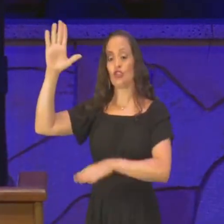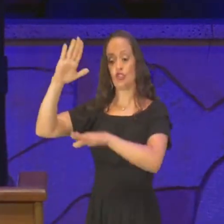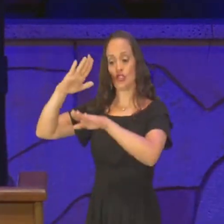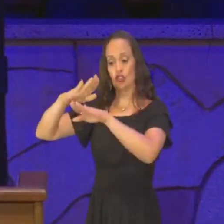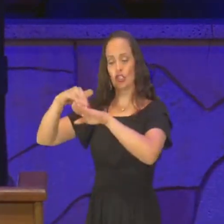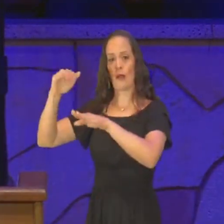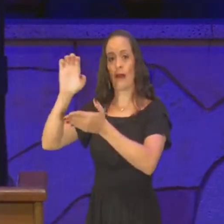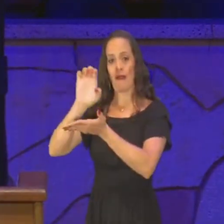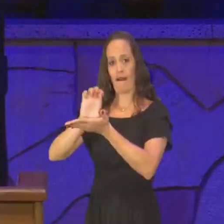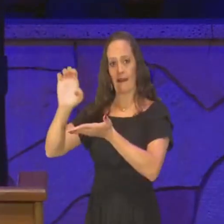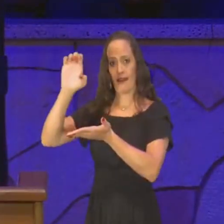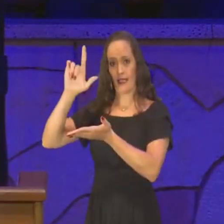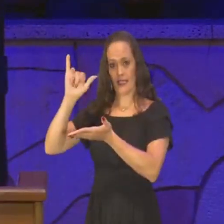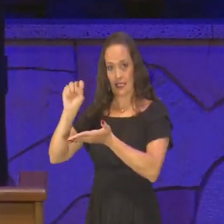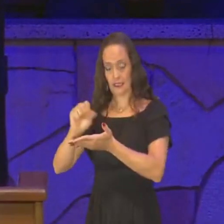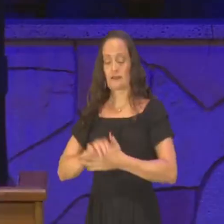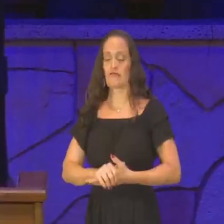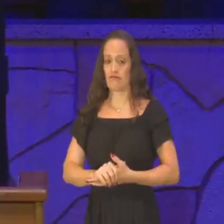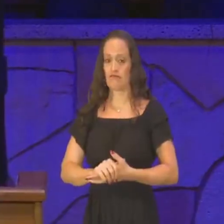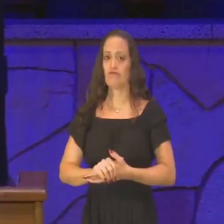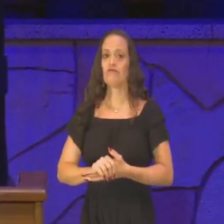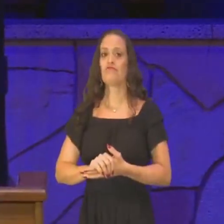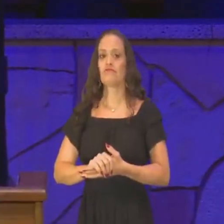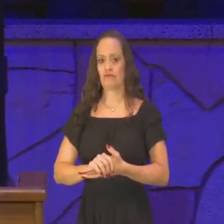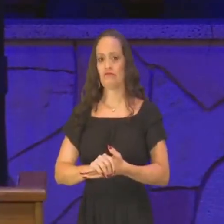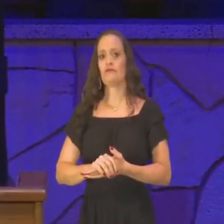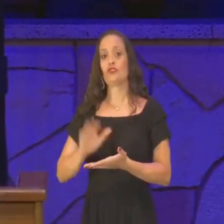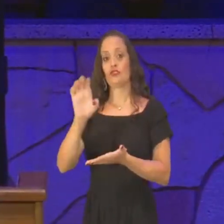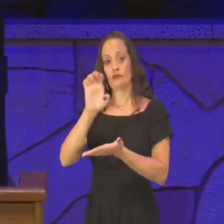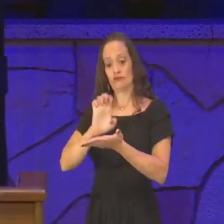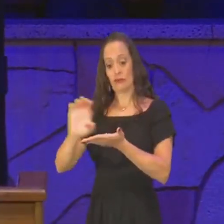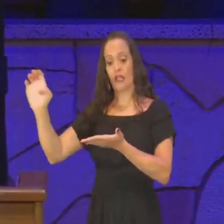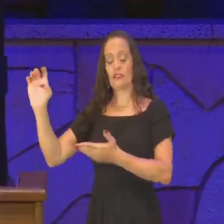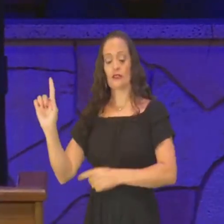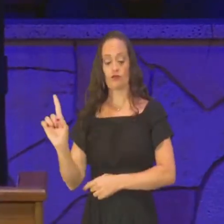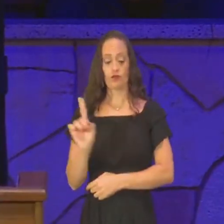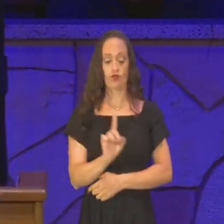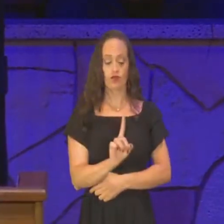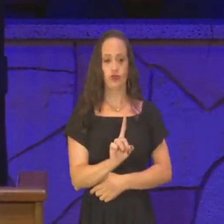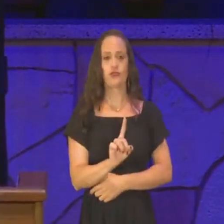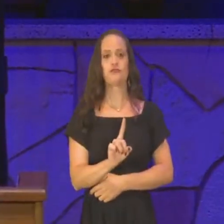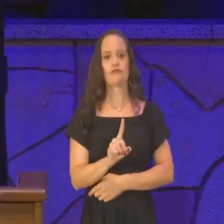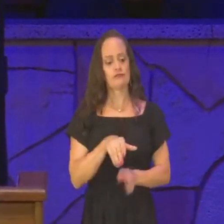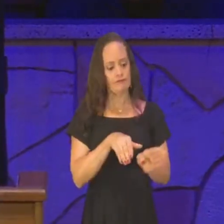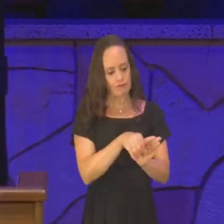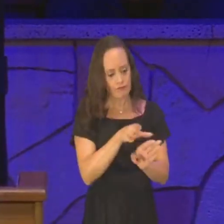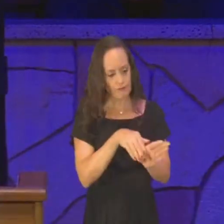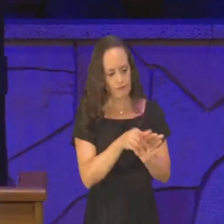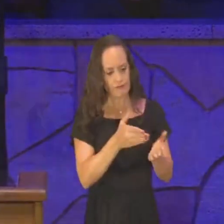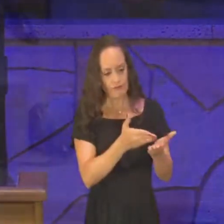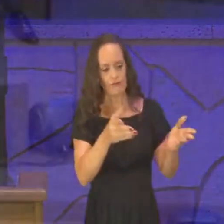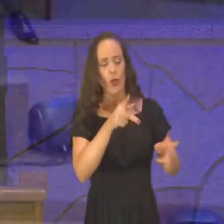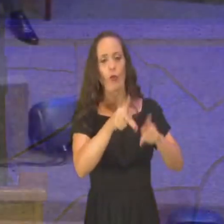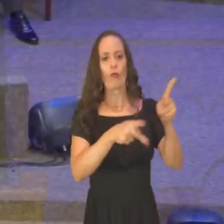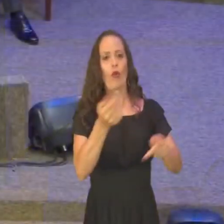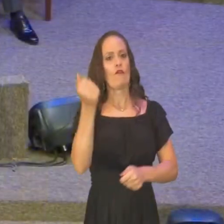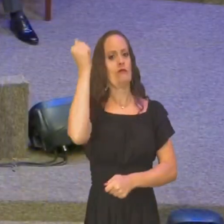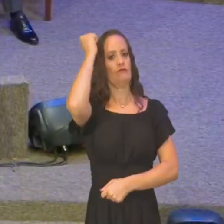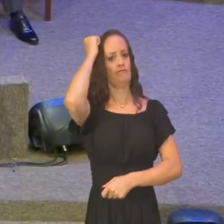que o profeta pudesse apontar a necessidade de arrependimento e do conserto da aliança.